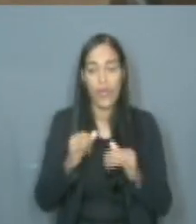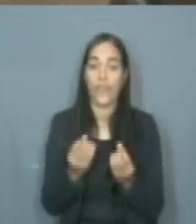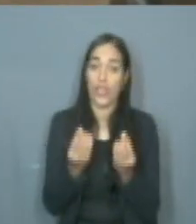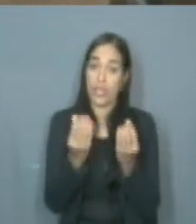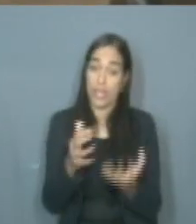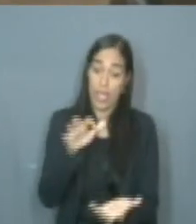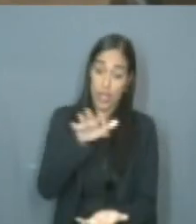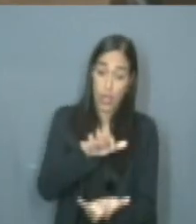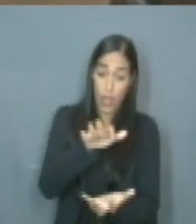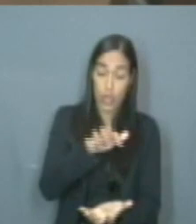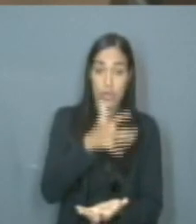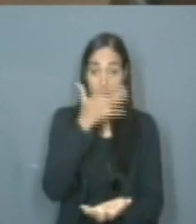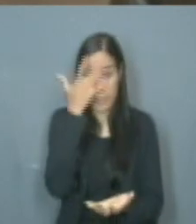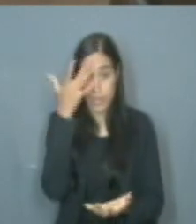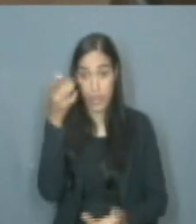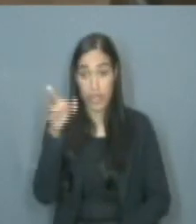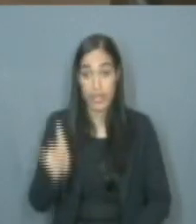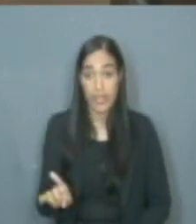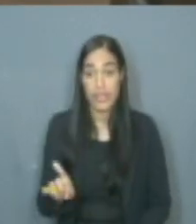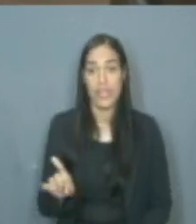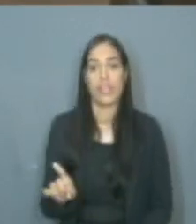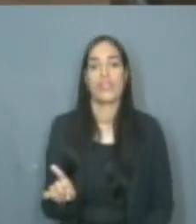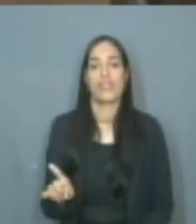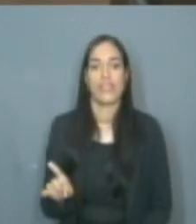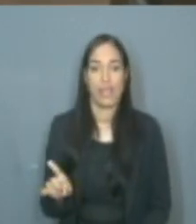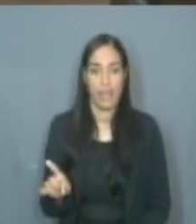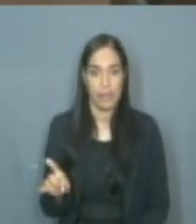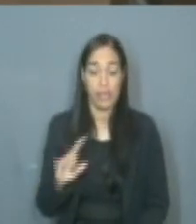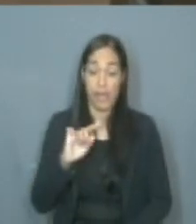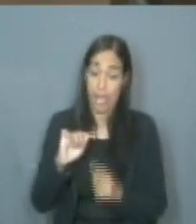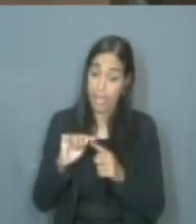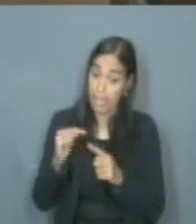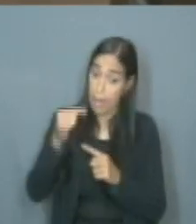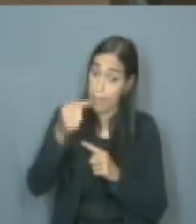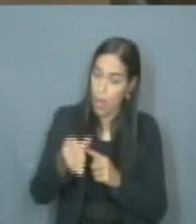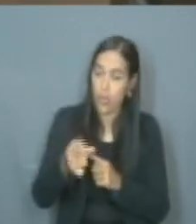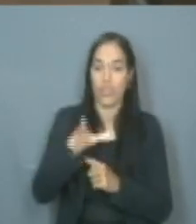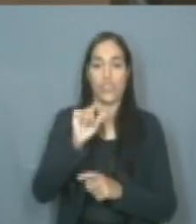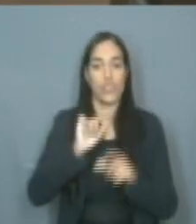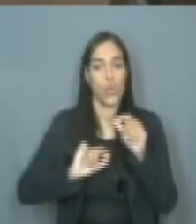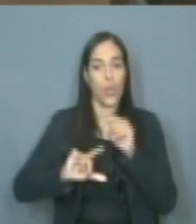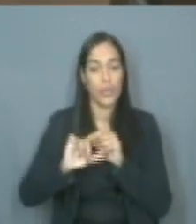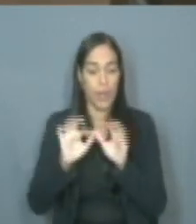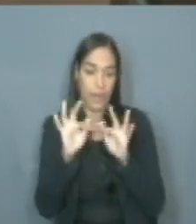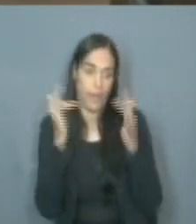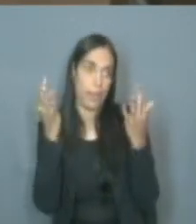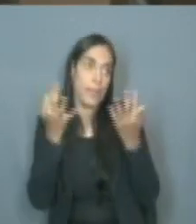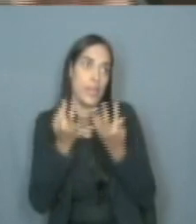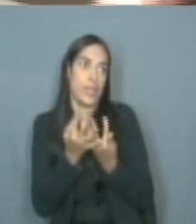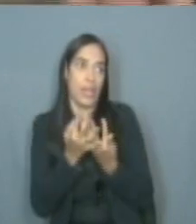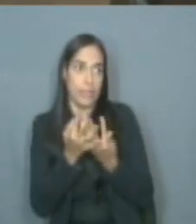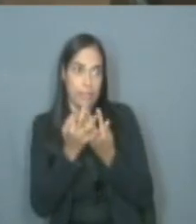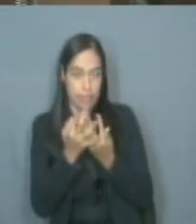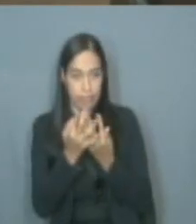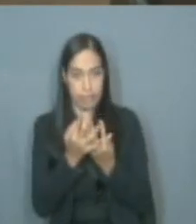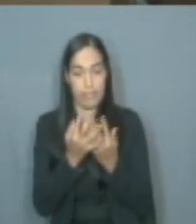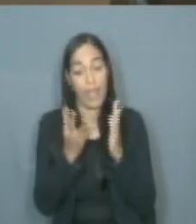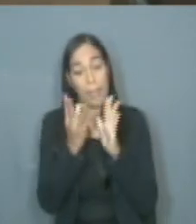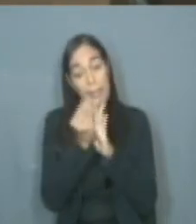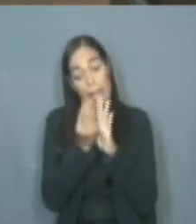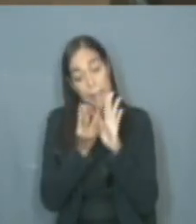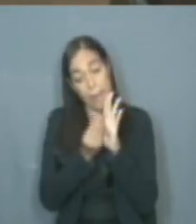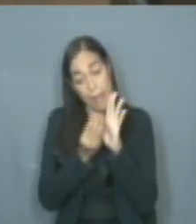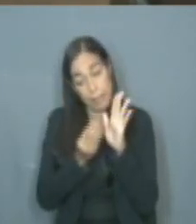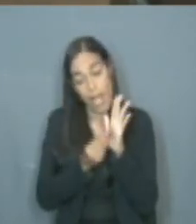idosos, às pessoas com deficiência, e depois foi feito o sorteio dessas famílias, que foram